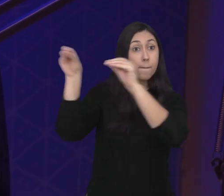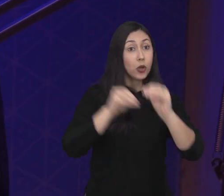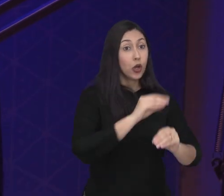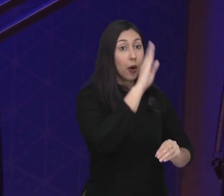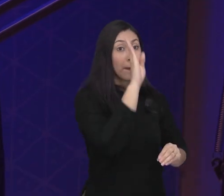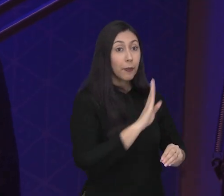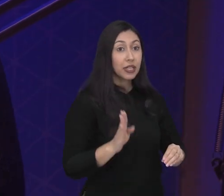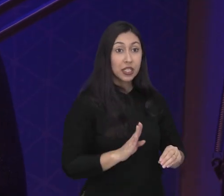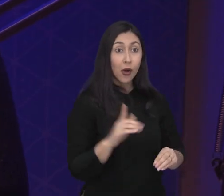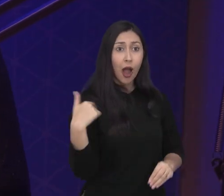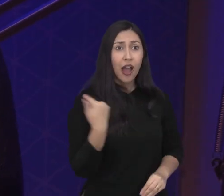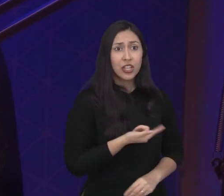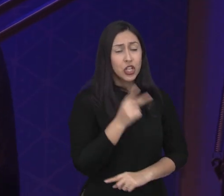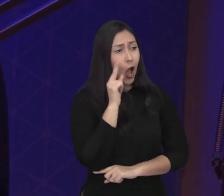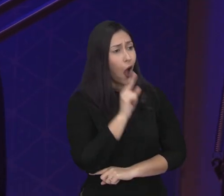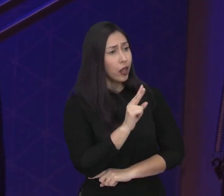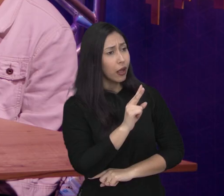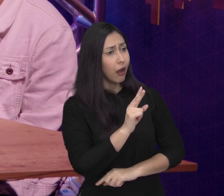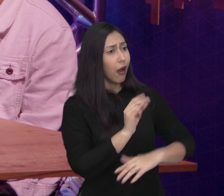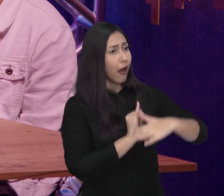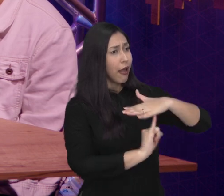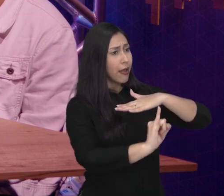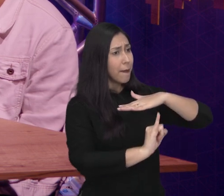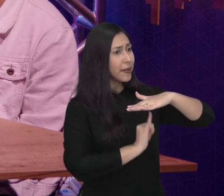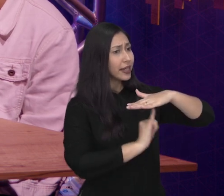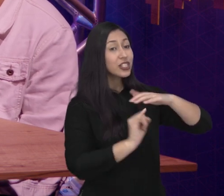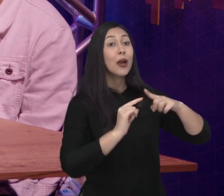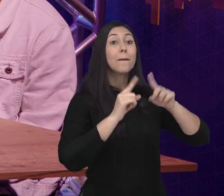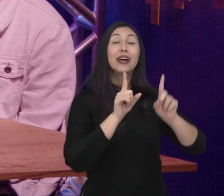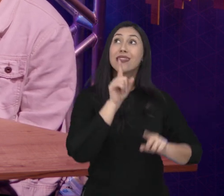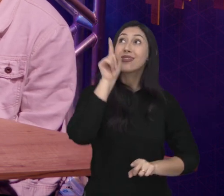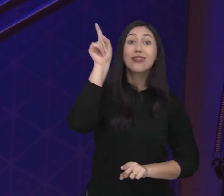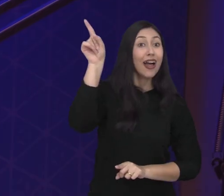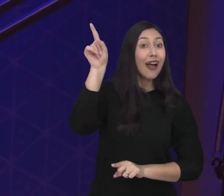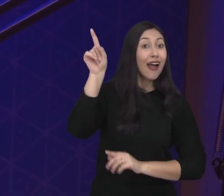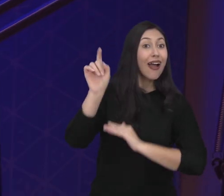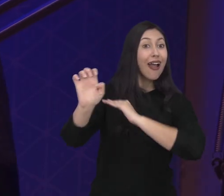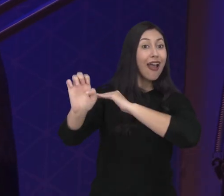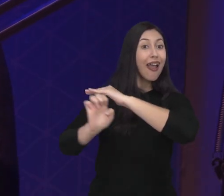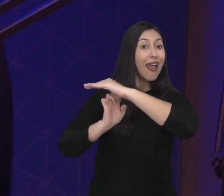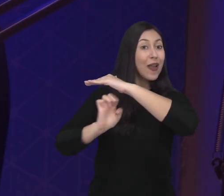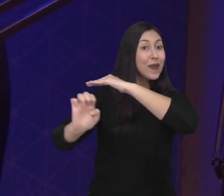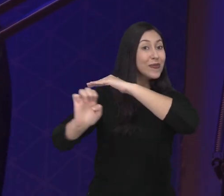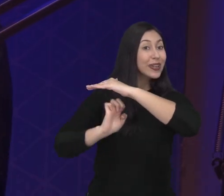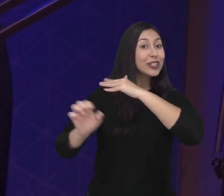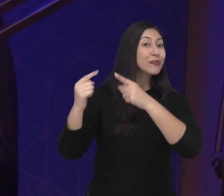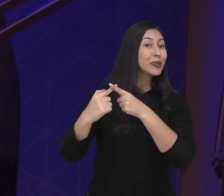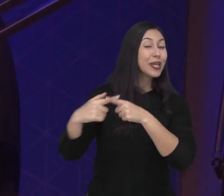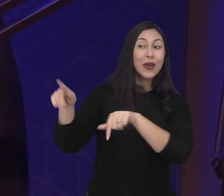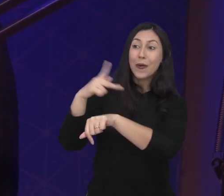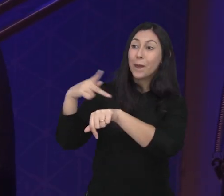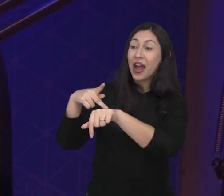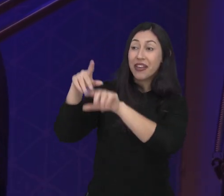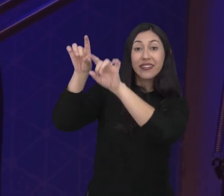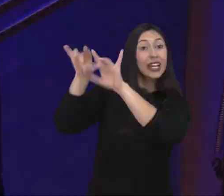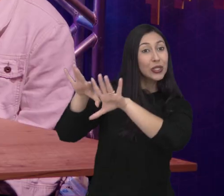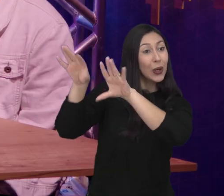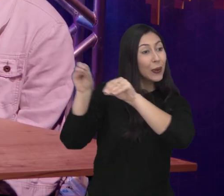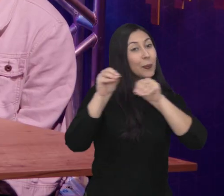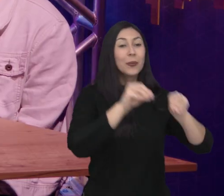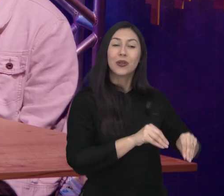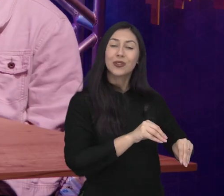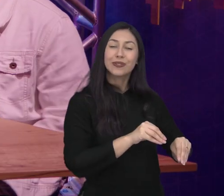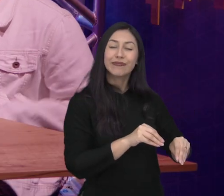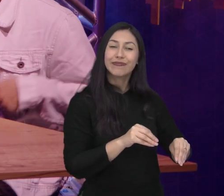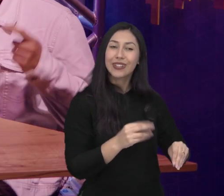um imigrante pra gente. Mas lá para os portugueses, ele vai ser um emigrante, porque ele deixou o país. Então,